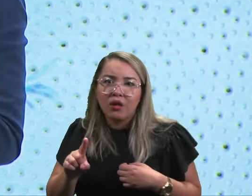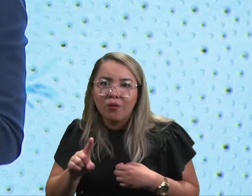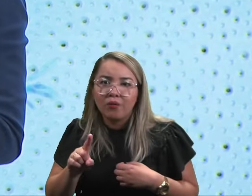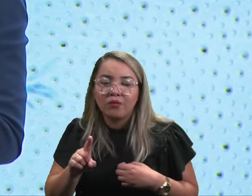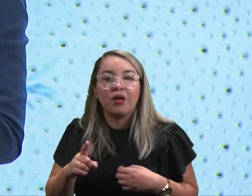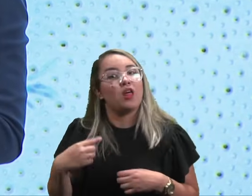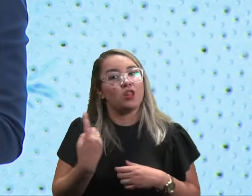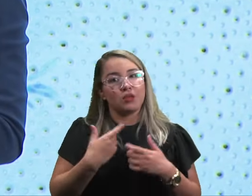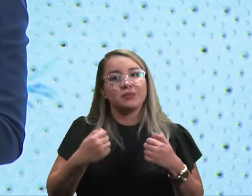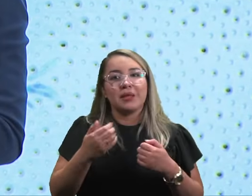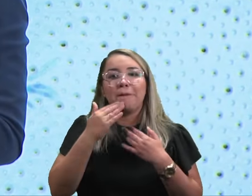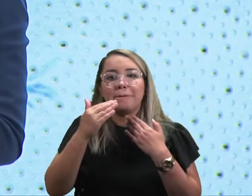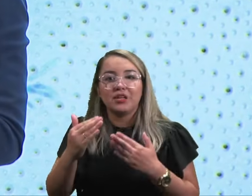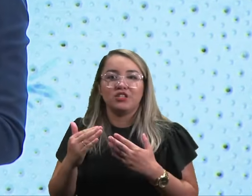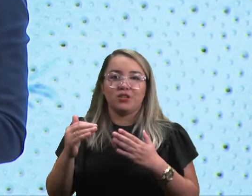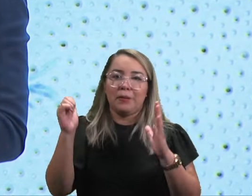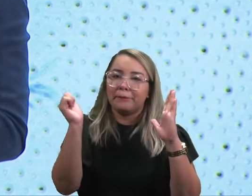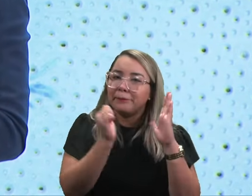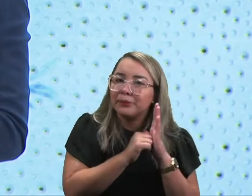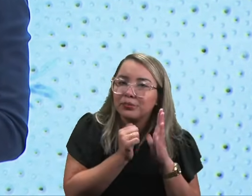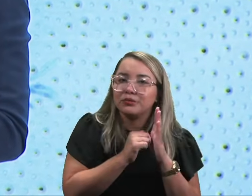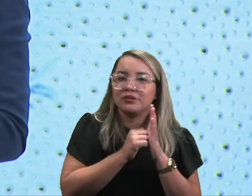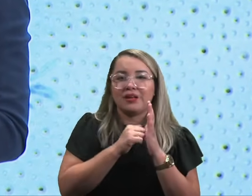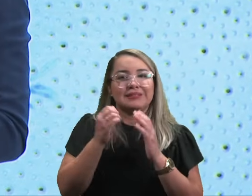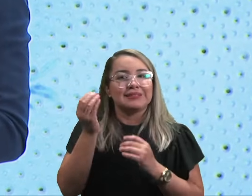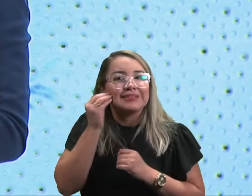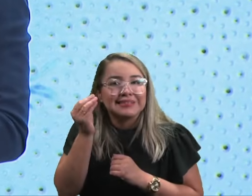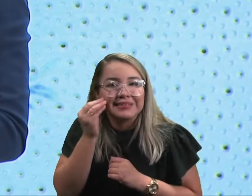pedir, buscar, bater.